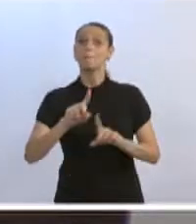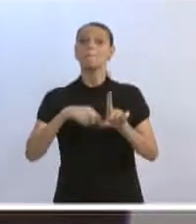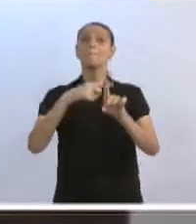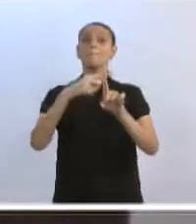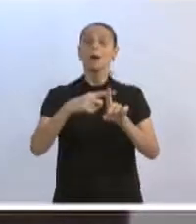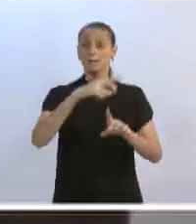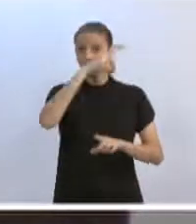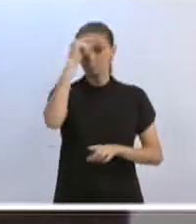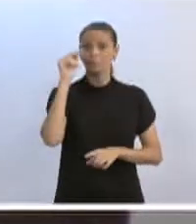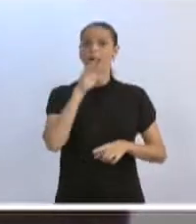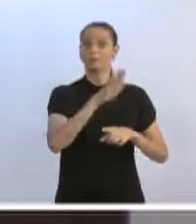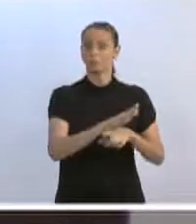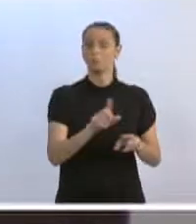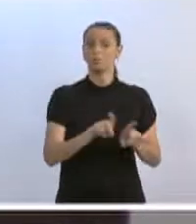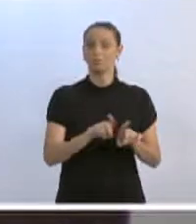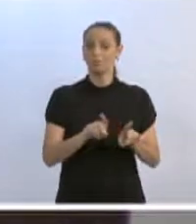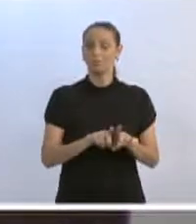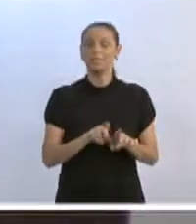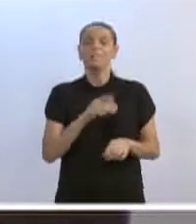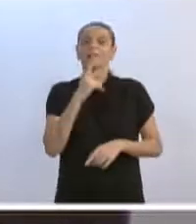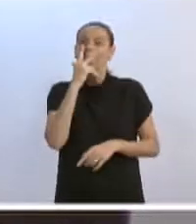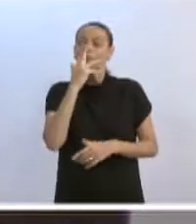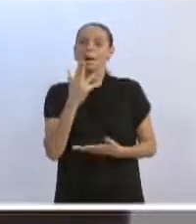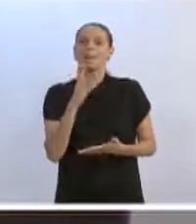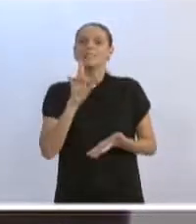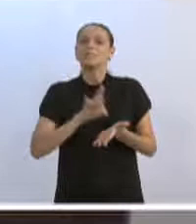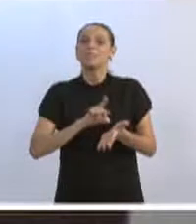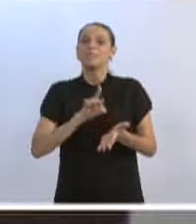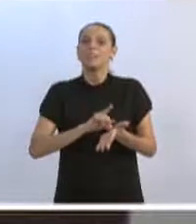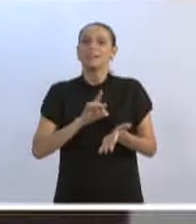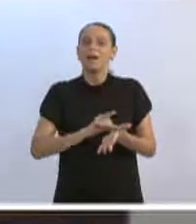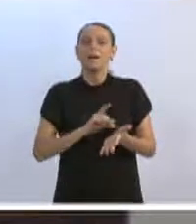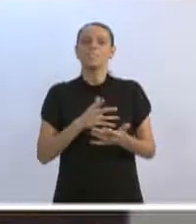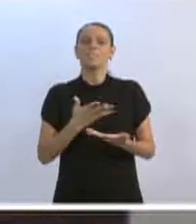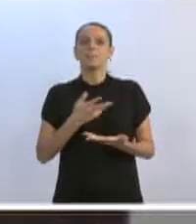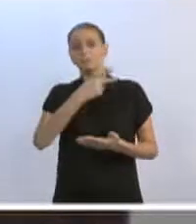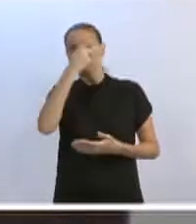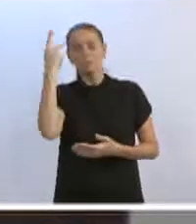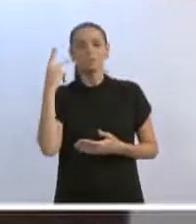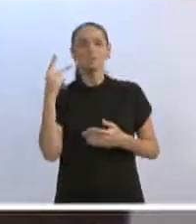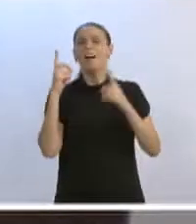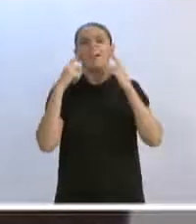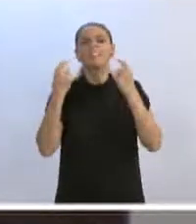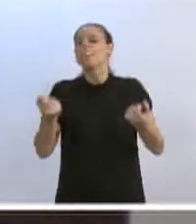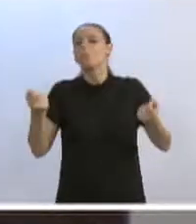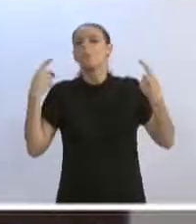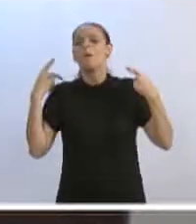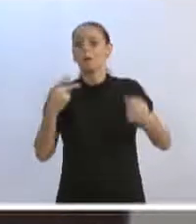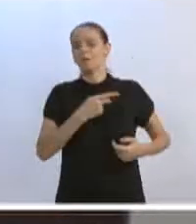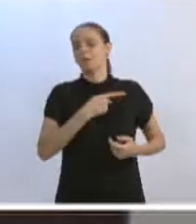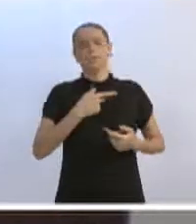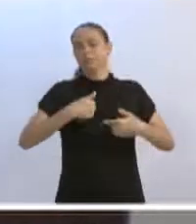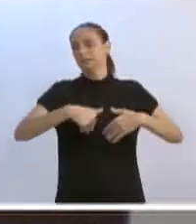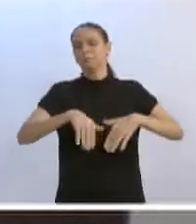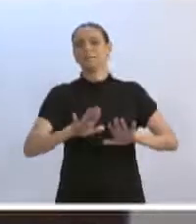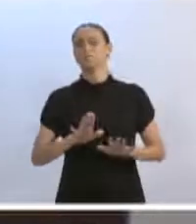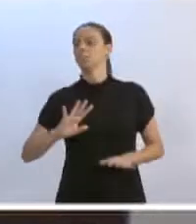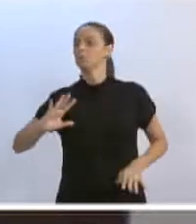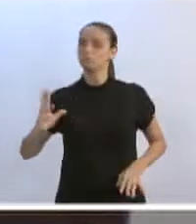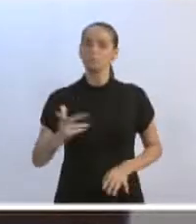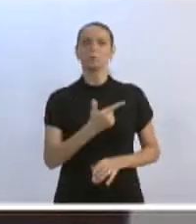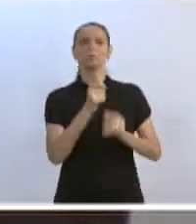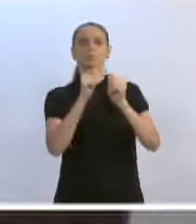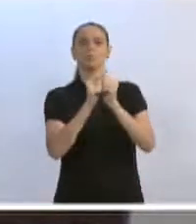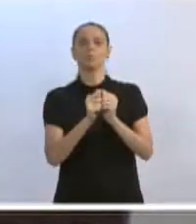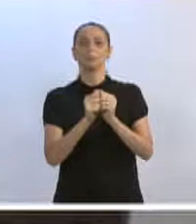parte da prefeitura ou seja deixa de lado qualquer tipo de picuinha partidária seja de partido a ou b ou c mas quando tem que fazer aqui